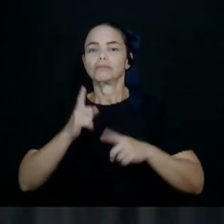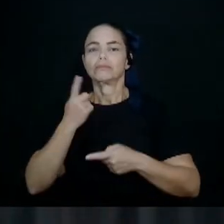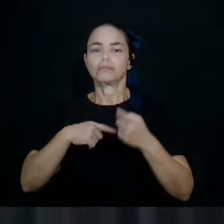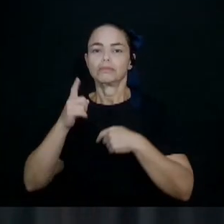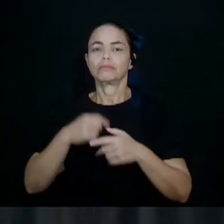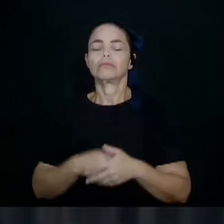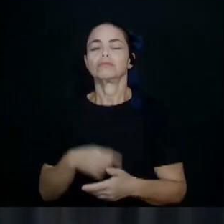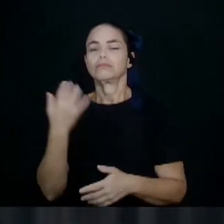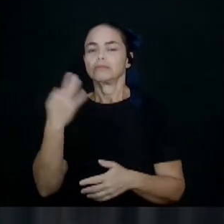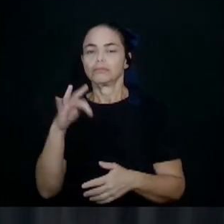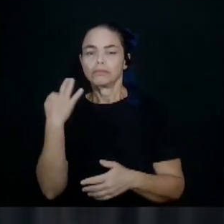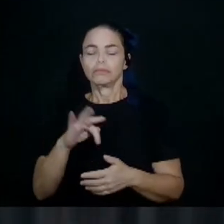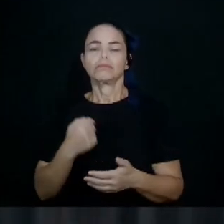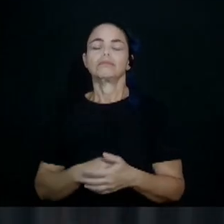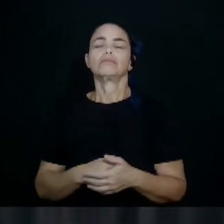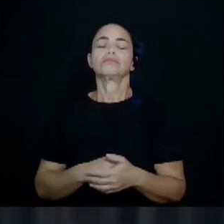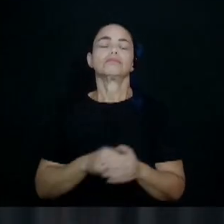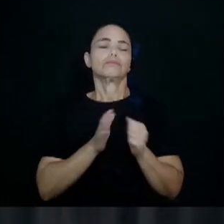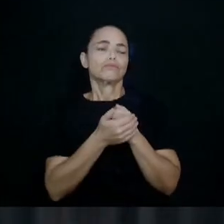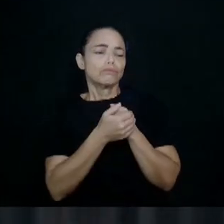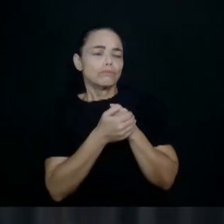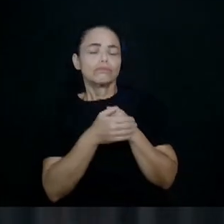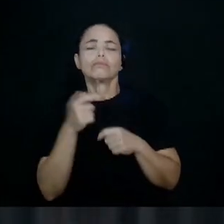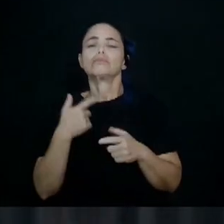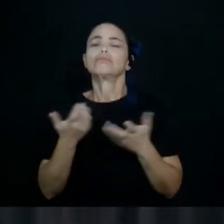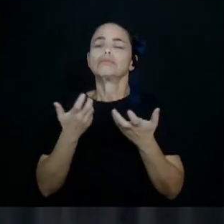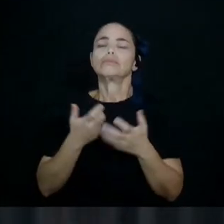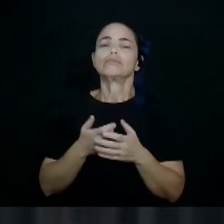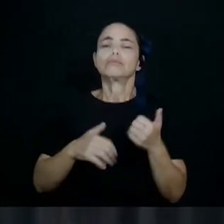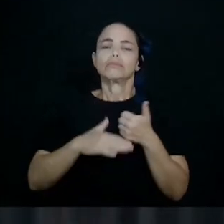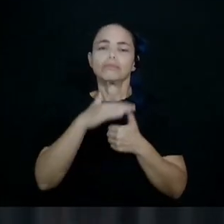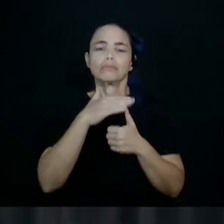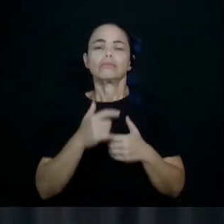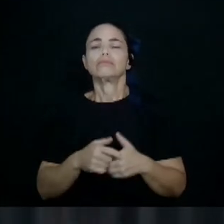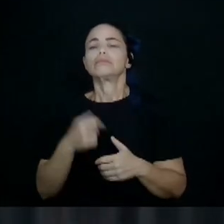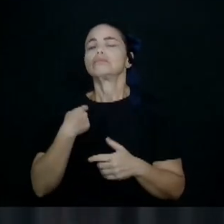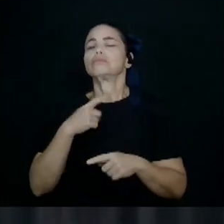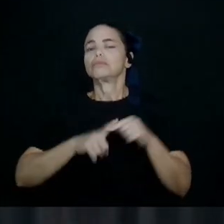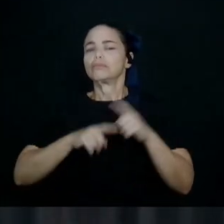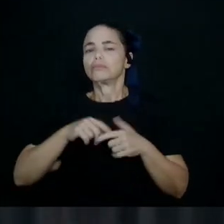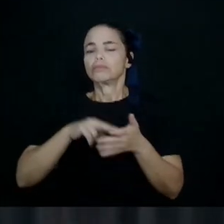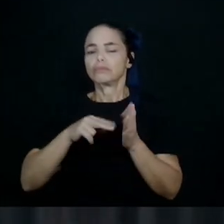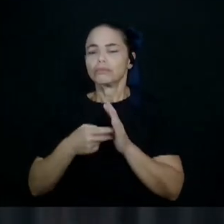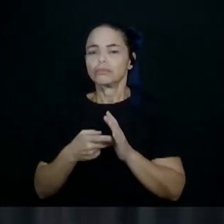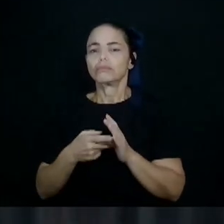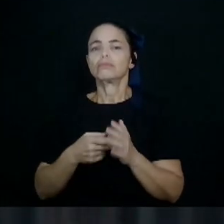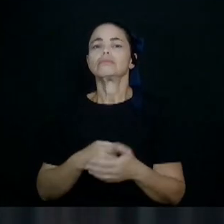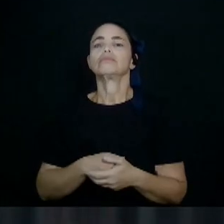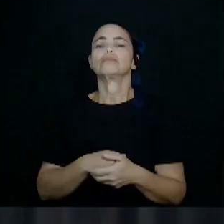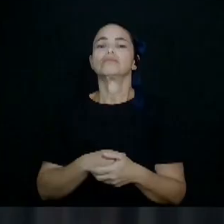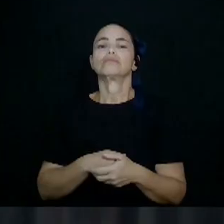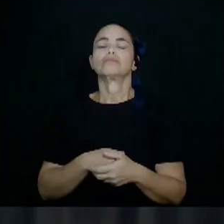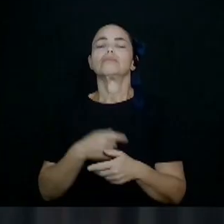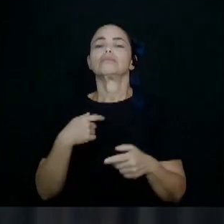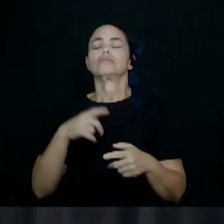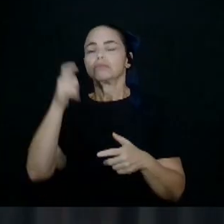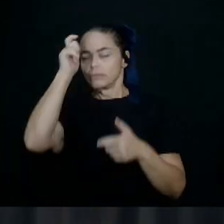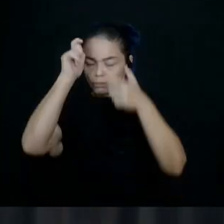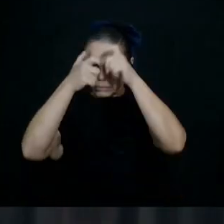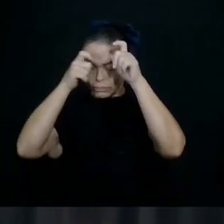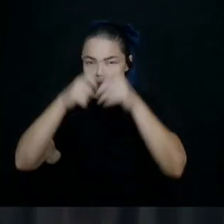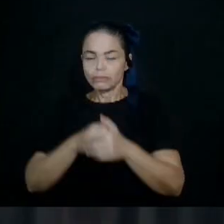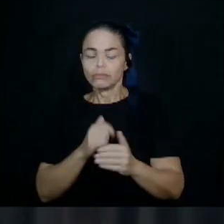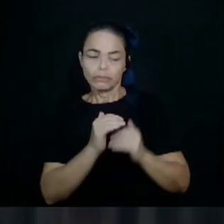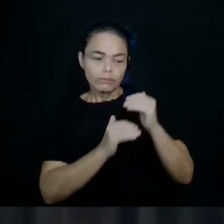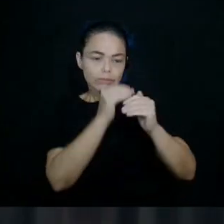ela está escondendo, o que ela quer preencher, o que aquele objeto significa, né? Assim como o transtorno ele foi se